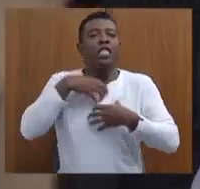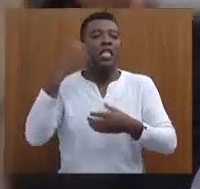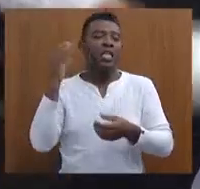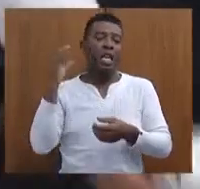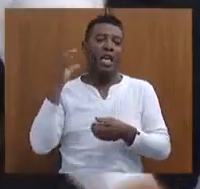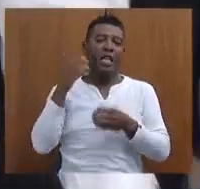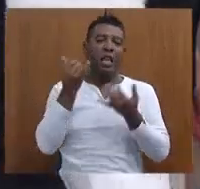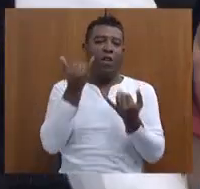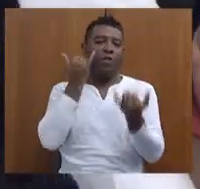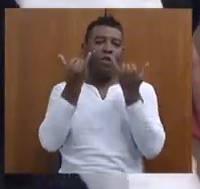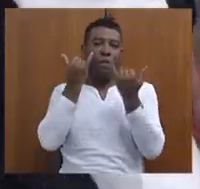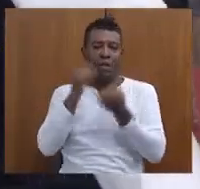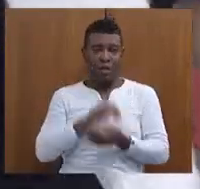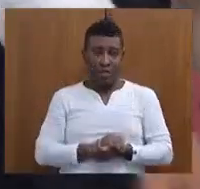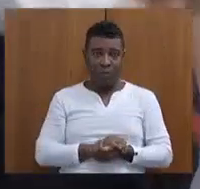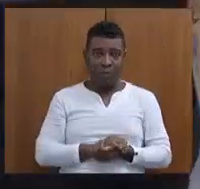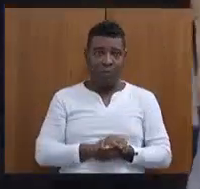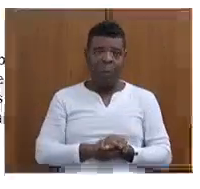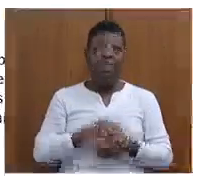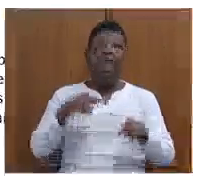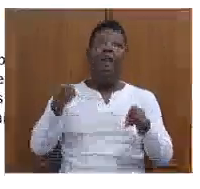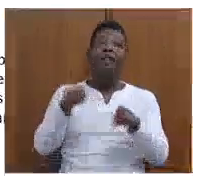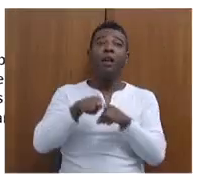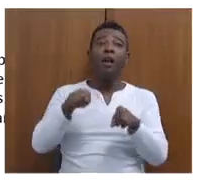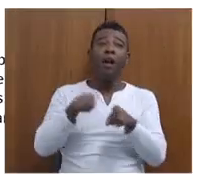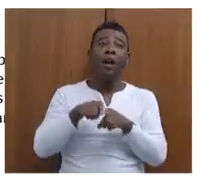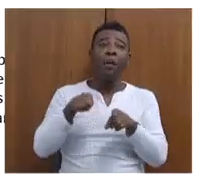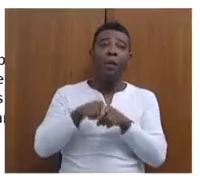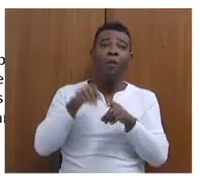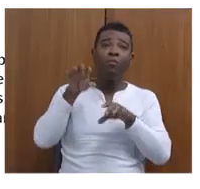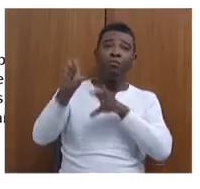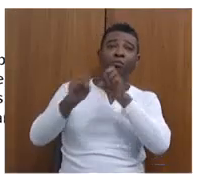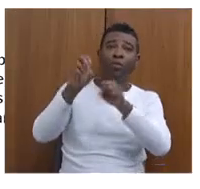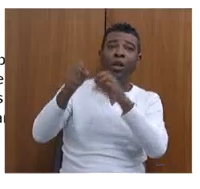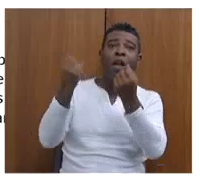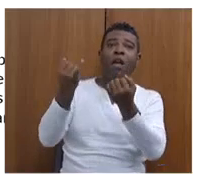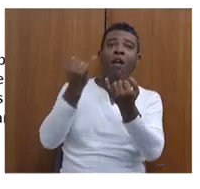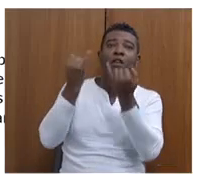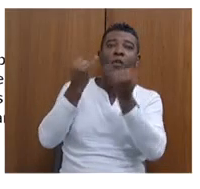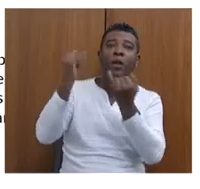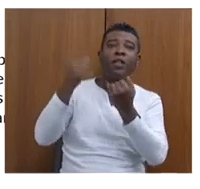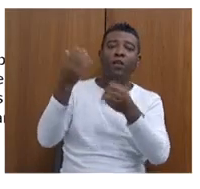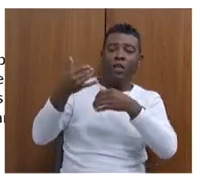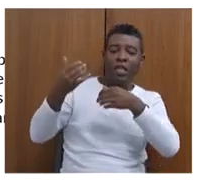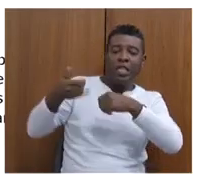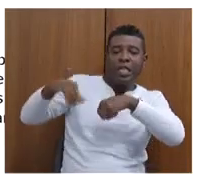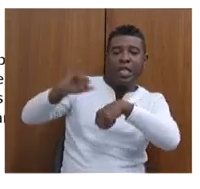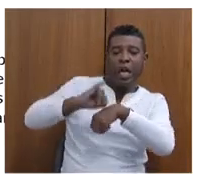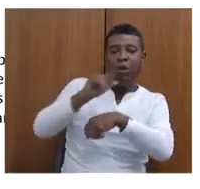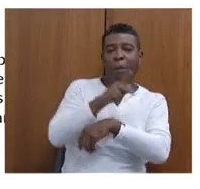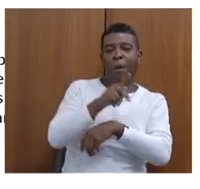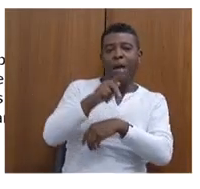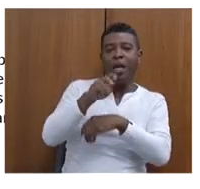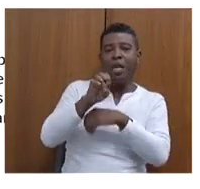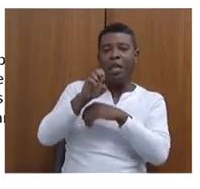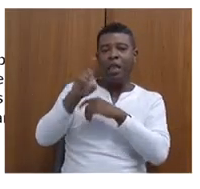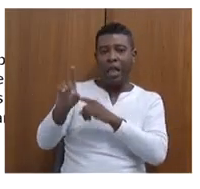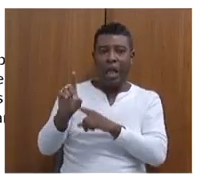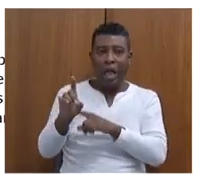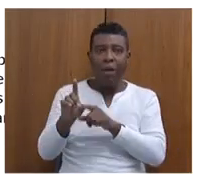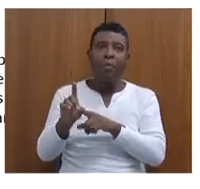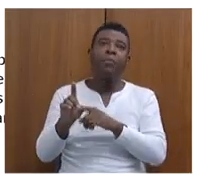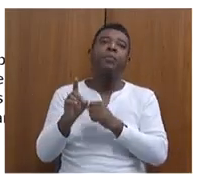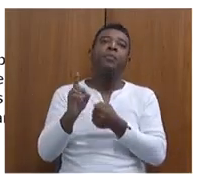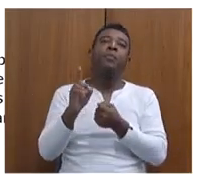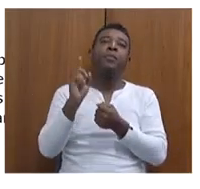temos também no eixo atração de investimento centro de p e d Como eu disse né trazer aí é que essas empresas